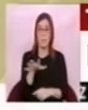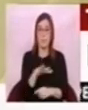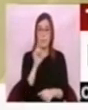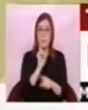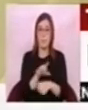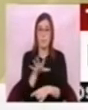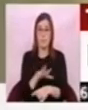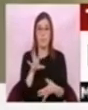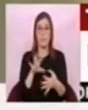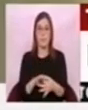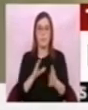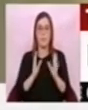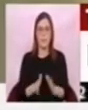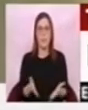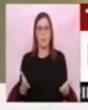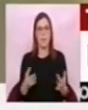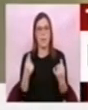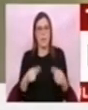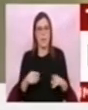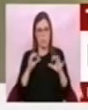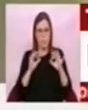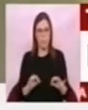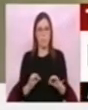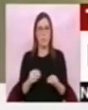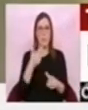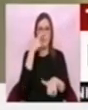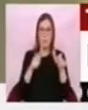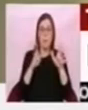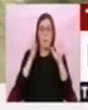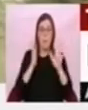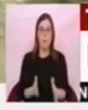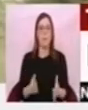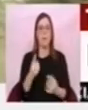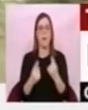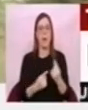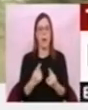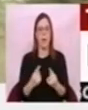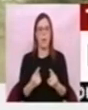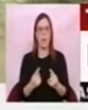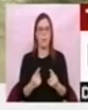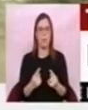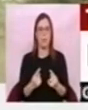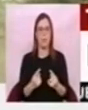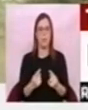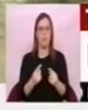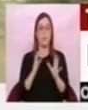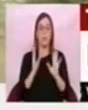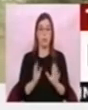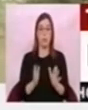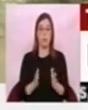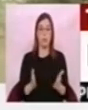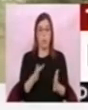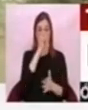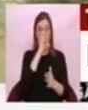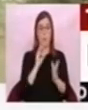situações requerem a existência mesmo de recursos esses, alguns deles até já adiantados